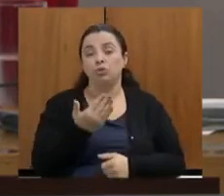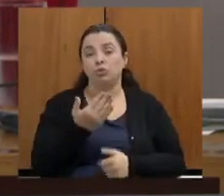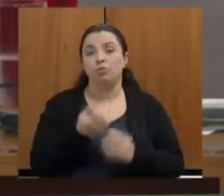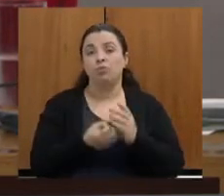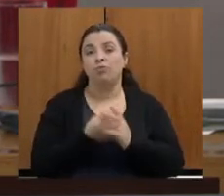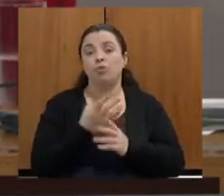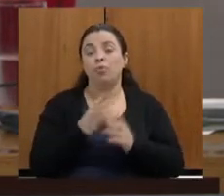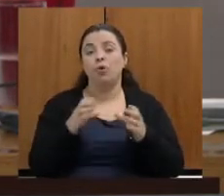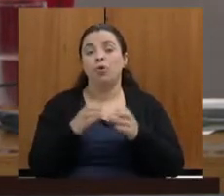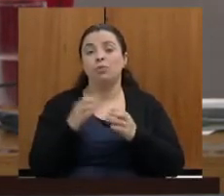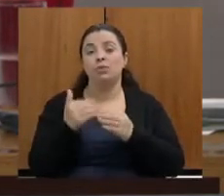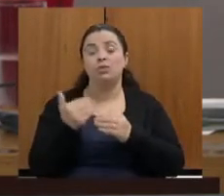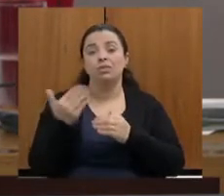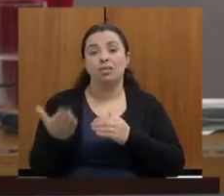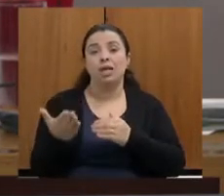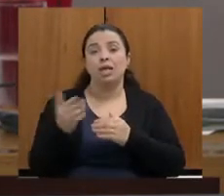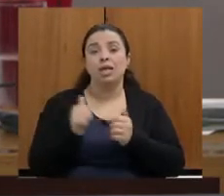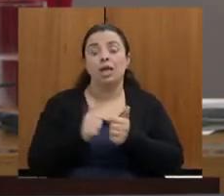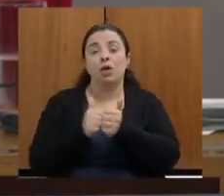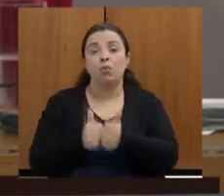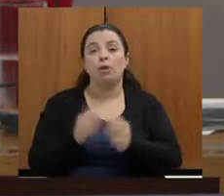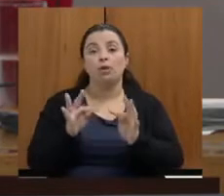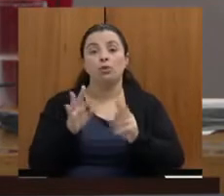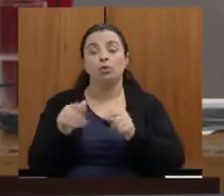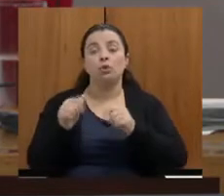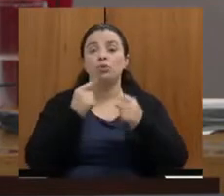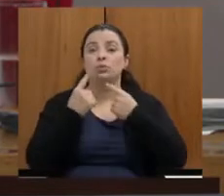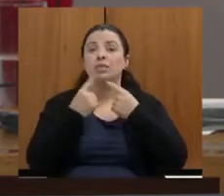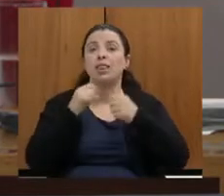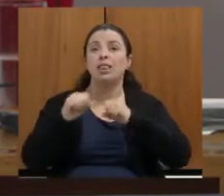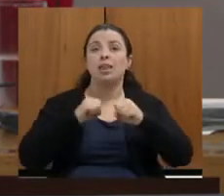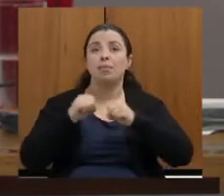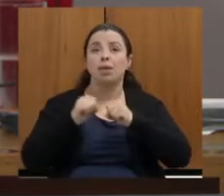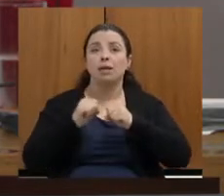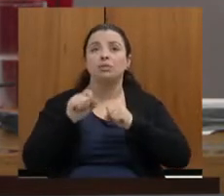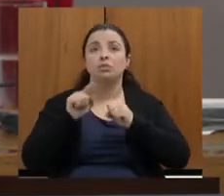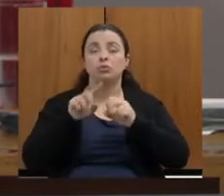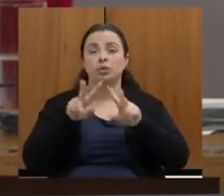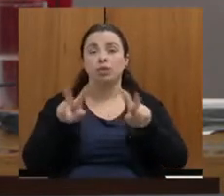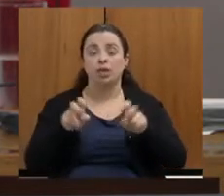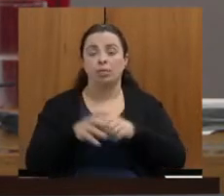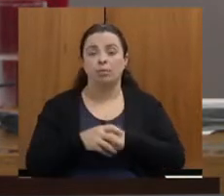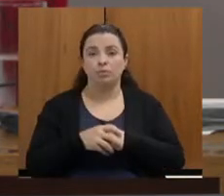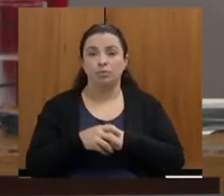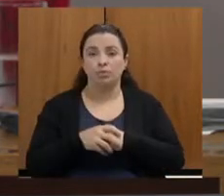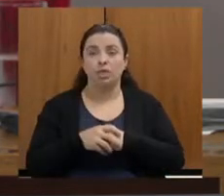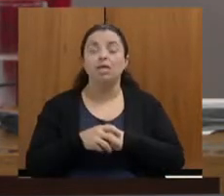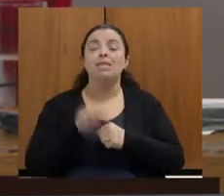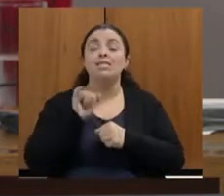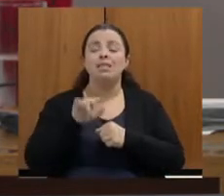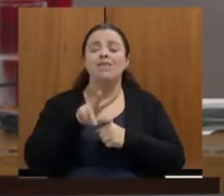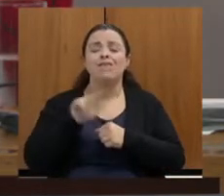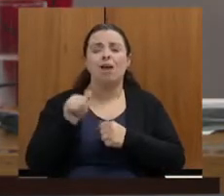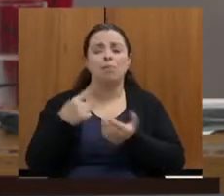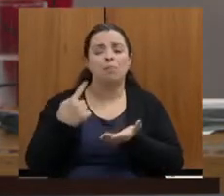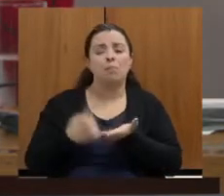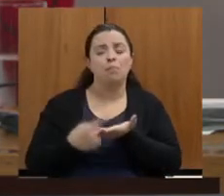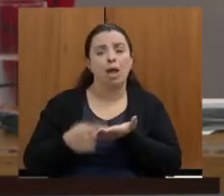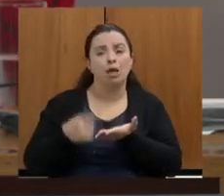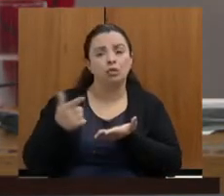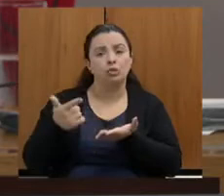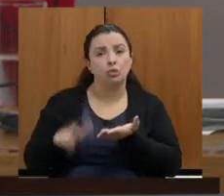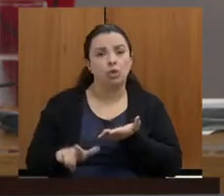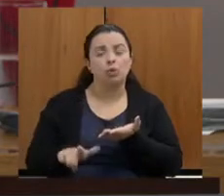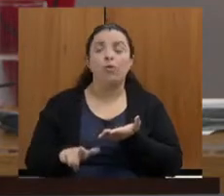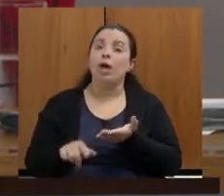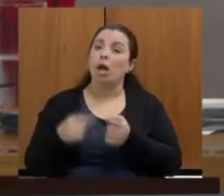comissão externa que acompanhasse os debates em torno do assunto horas se vai repactuar algo é porque se tem